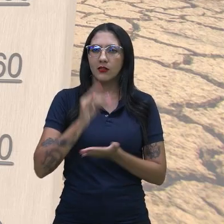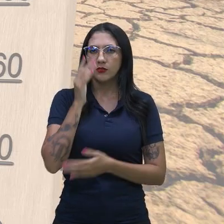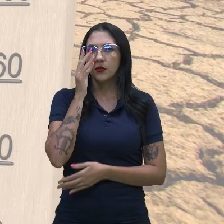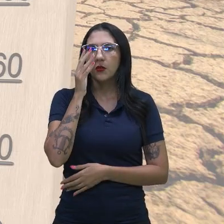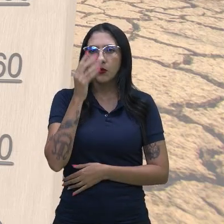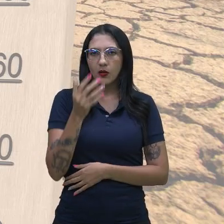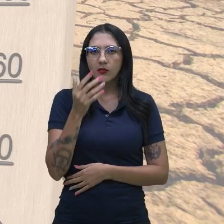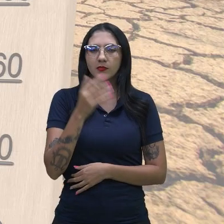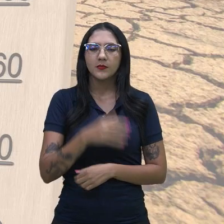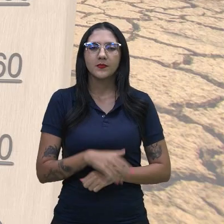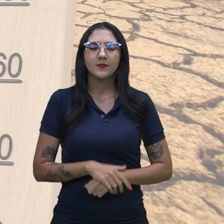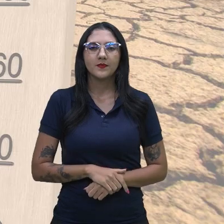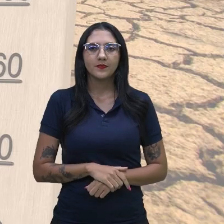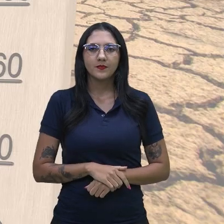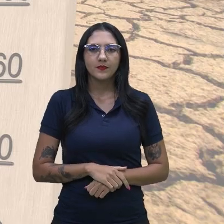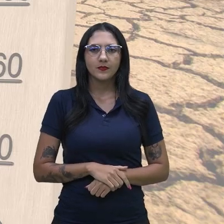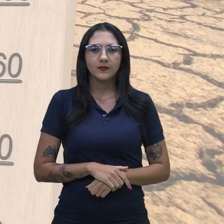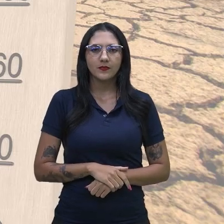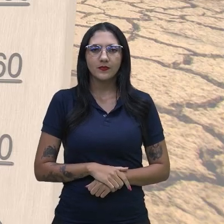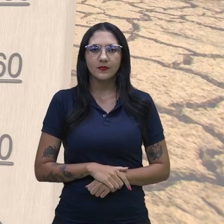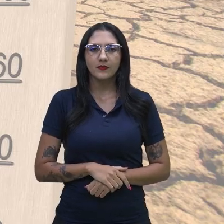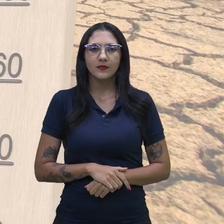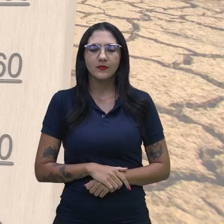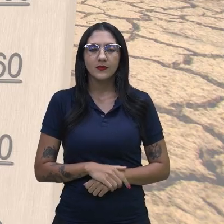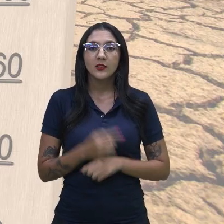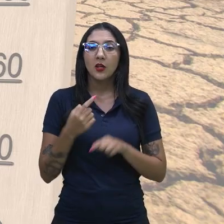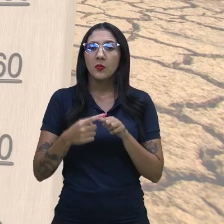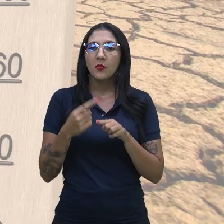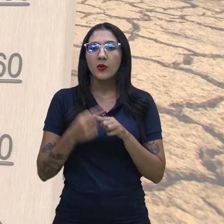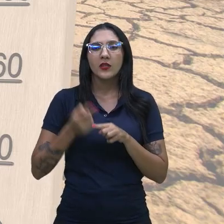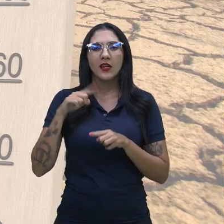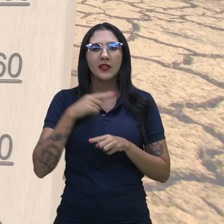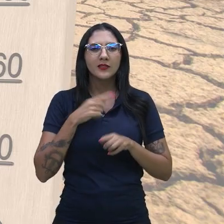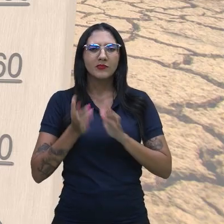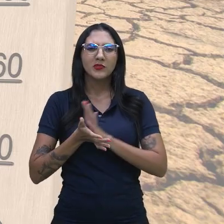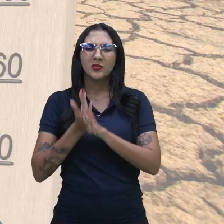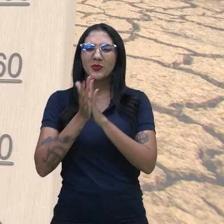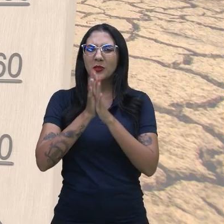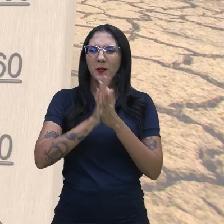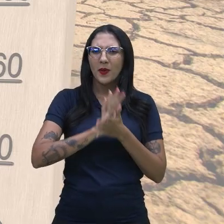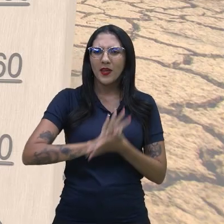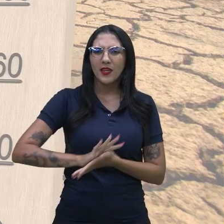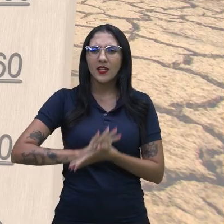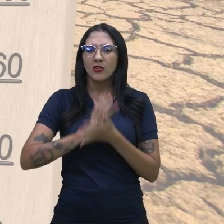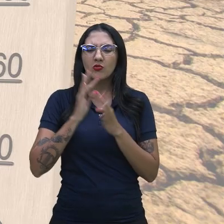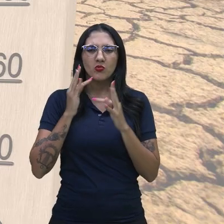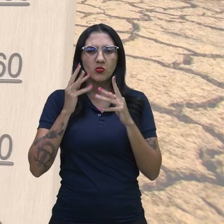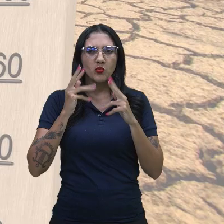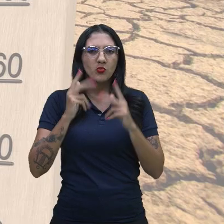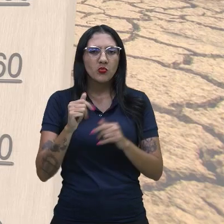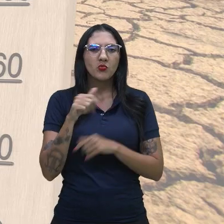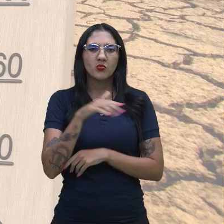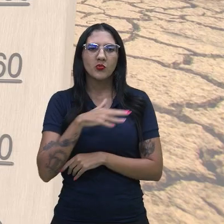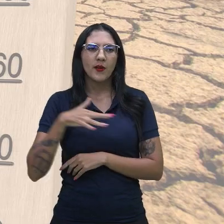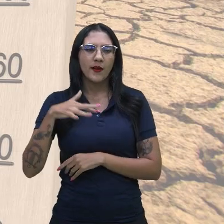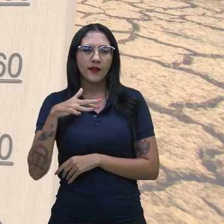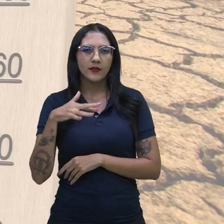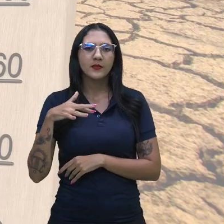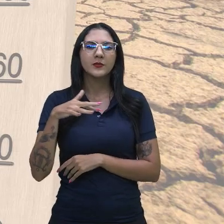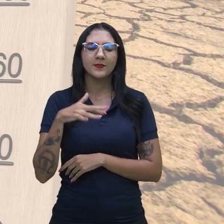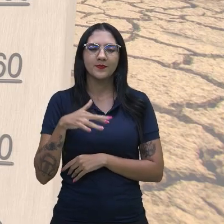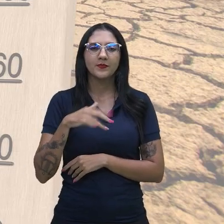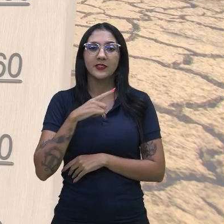conta desse desmatamento desenfreado, né, muitas das vezes de forma ilegal, que